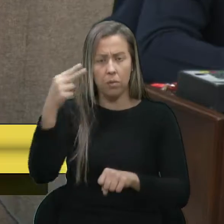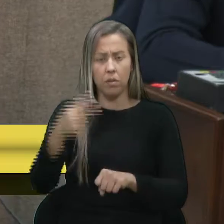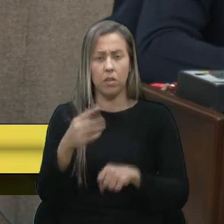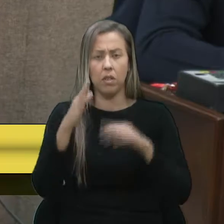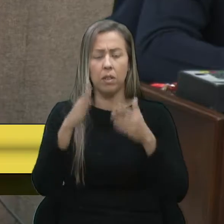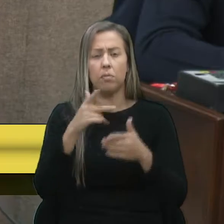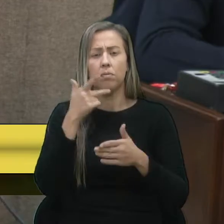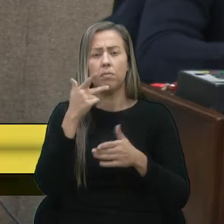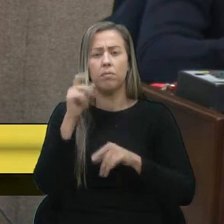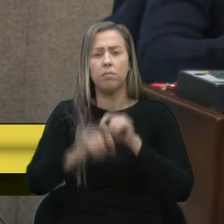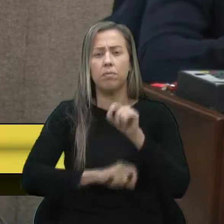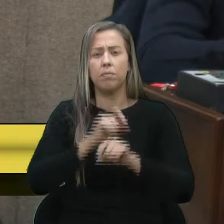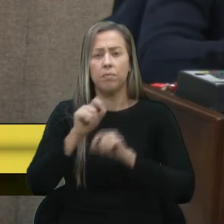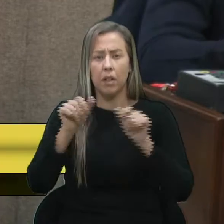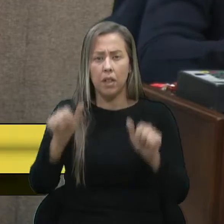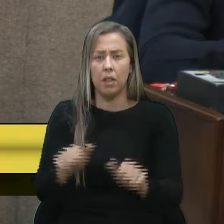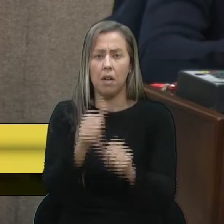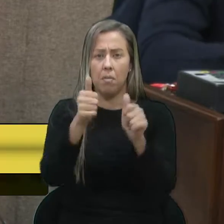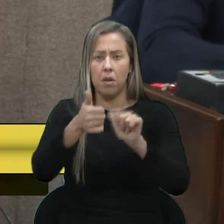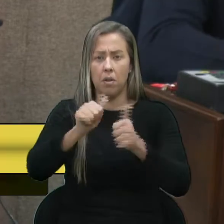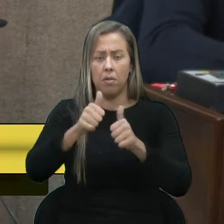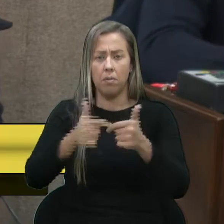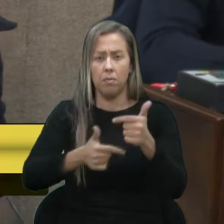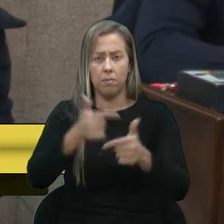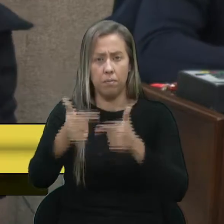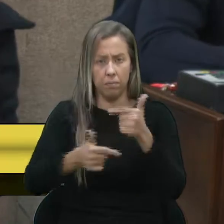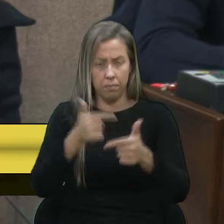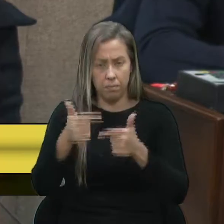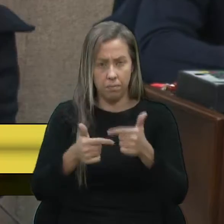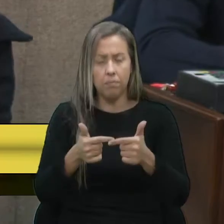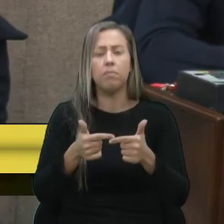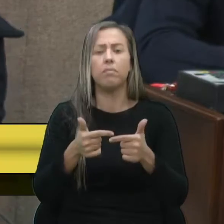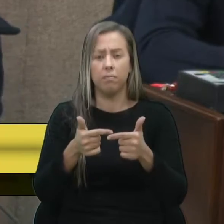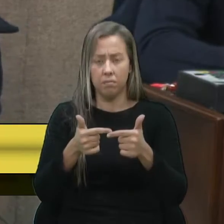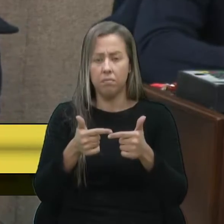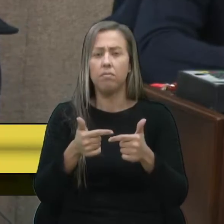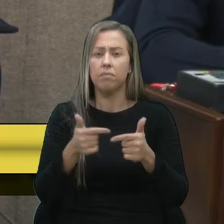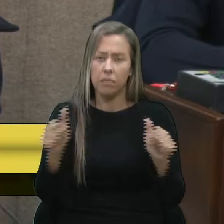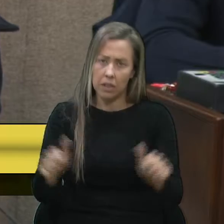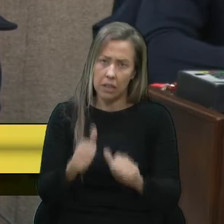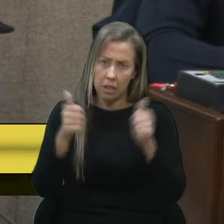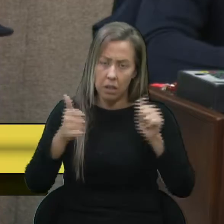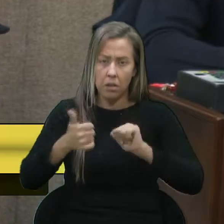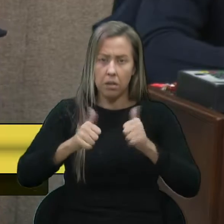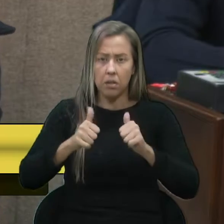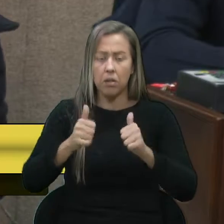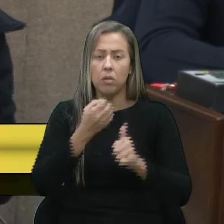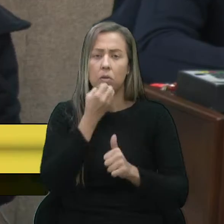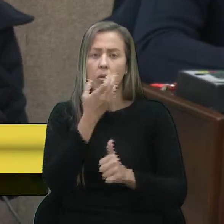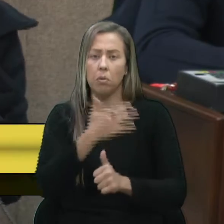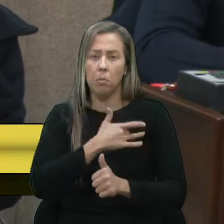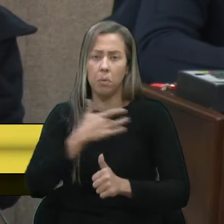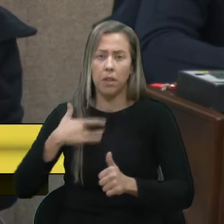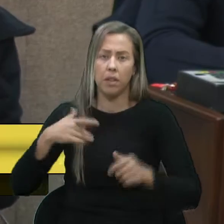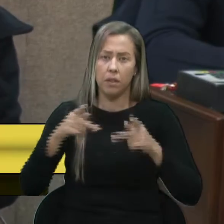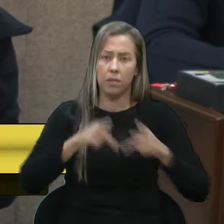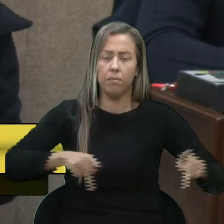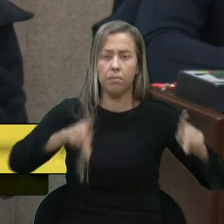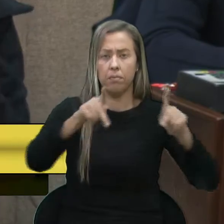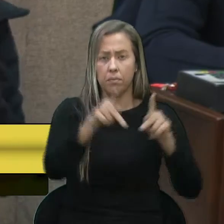estamos falando da melhoria daquele serviço, da melhoria do bem-estar da